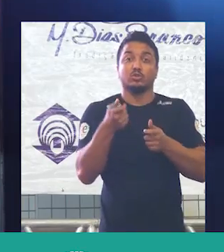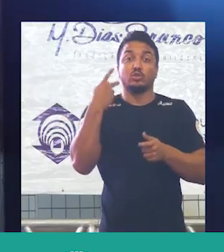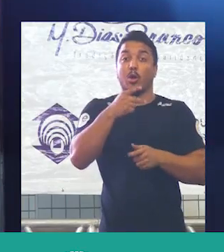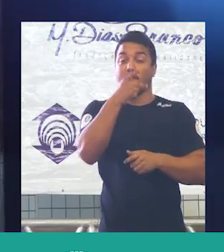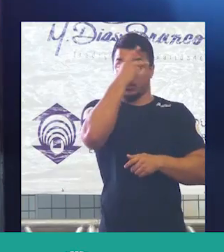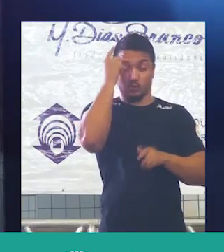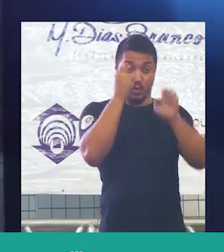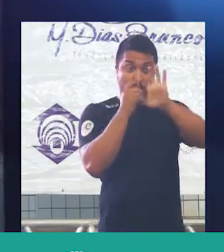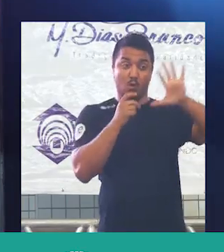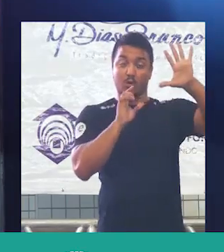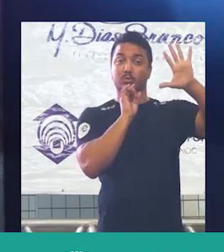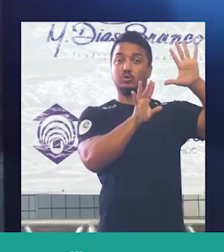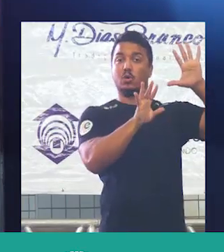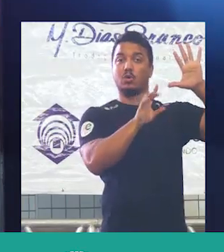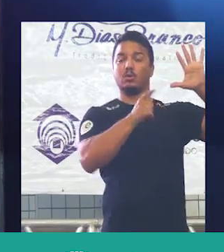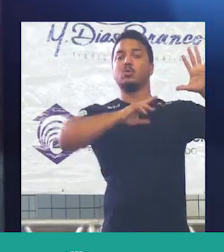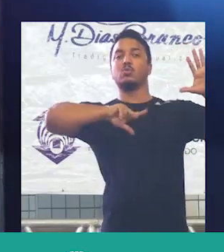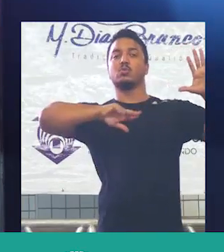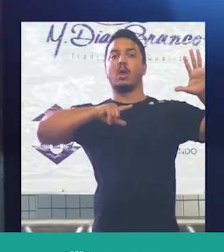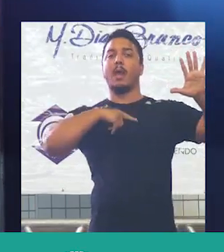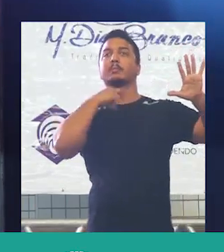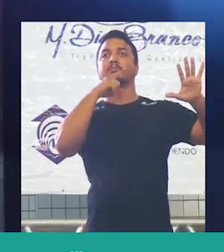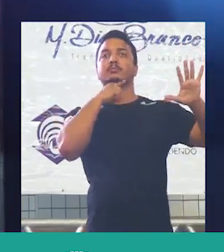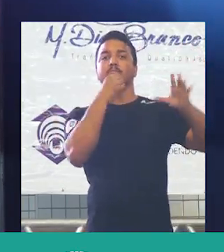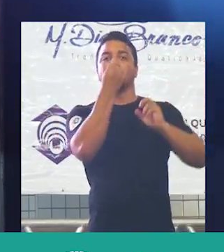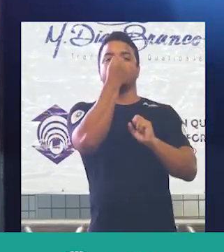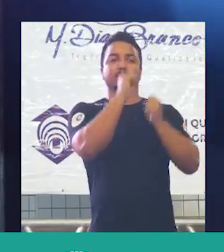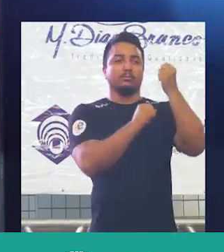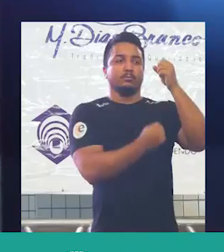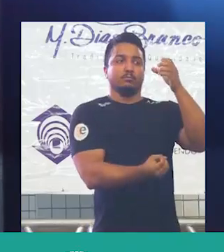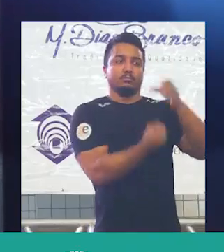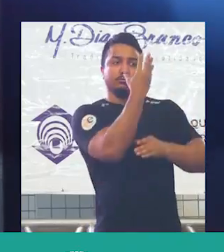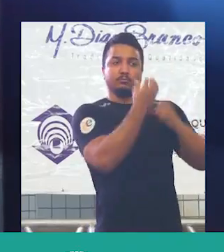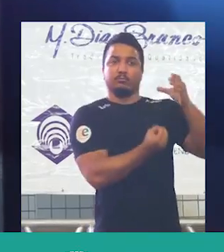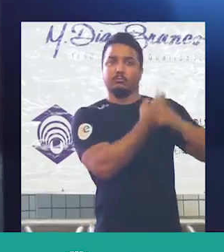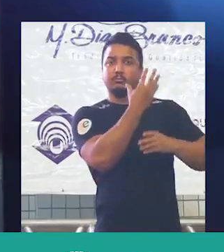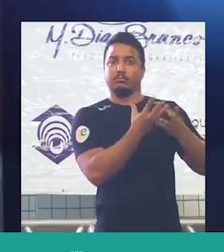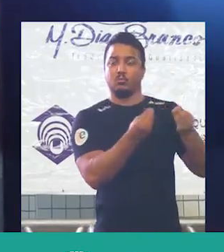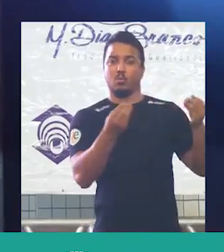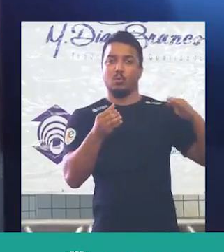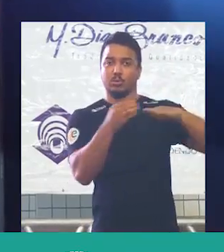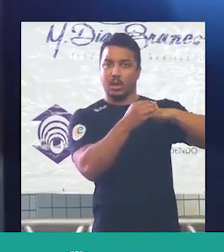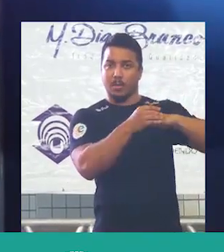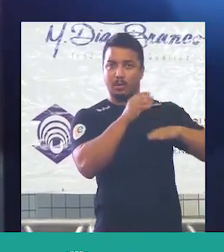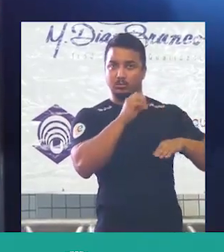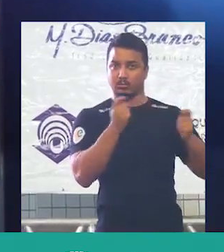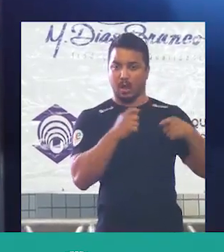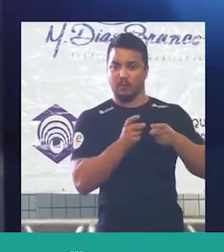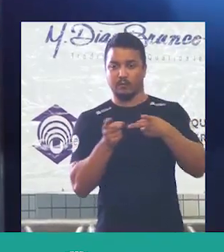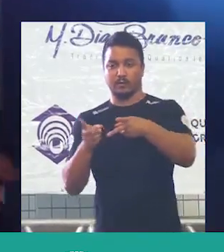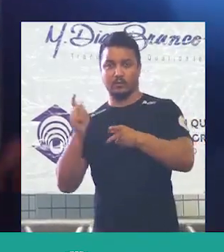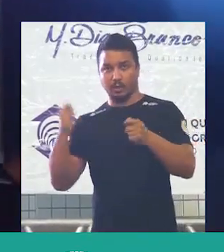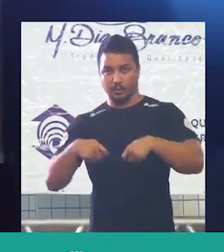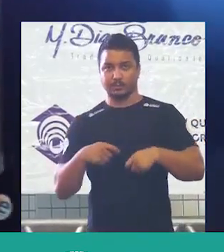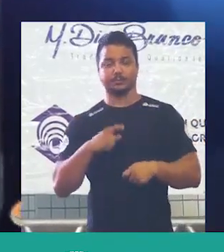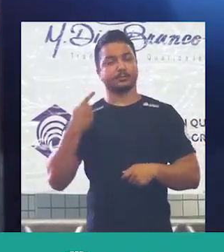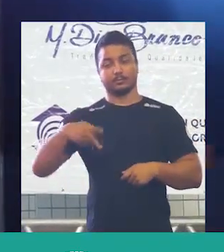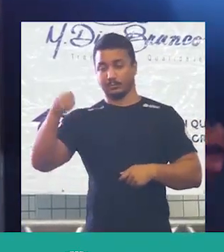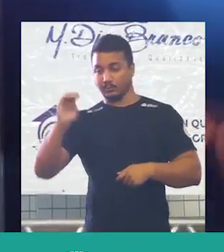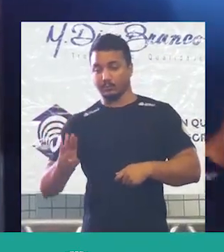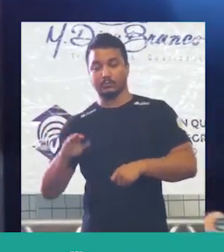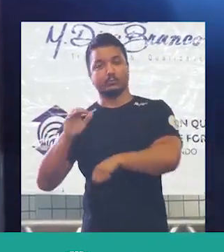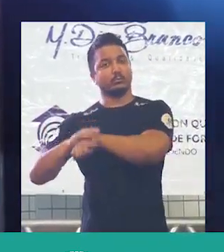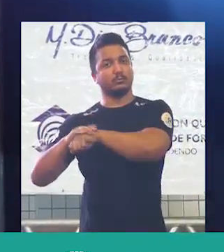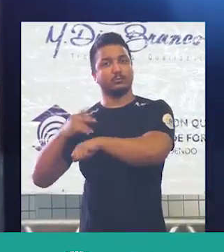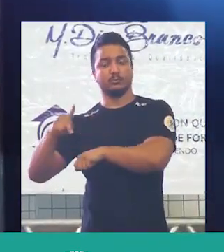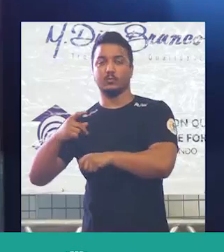os europeus. Então eu não tenho mais condições de mandar sapatos para o Brasil. O que é que o Brasil vai ter que fazer? Fabricar o seu